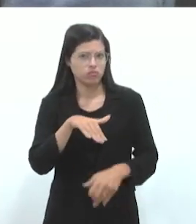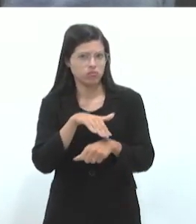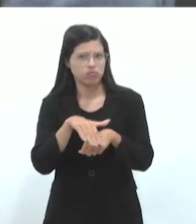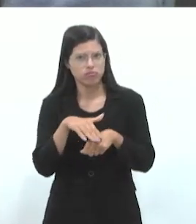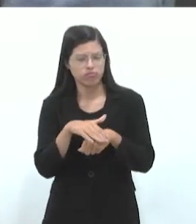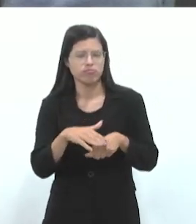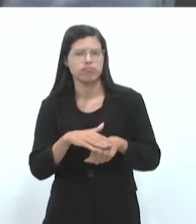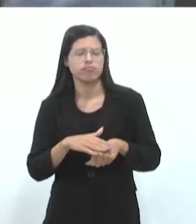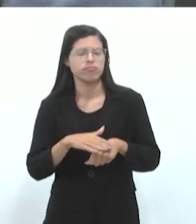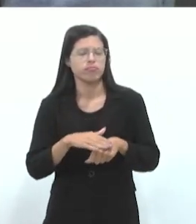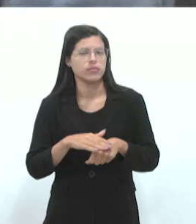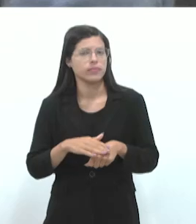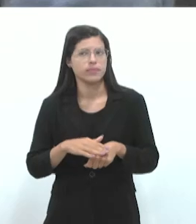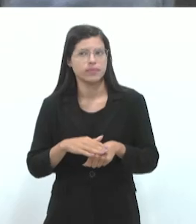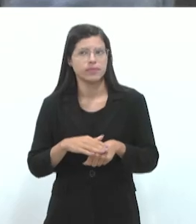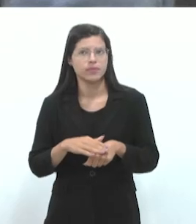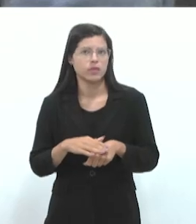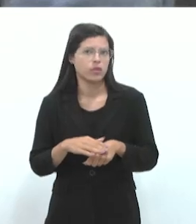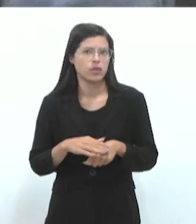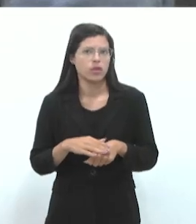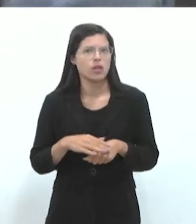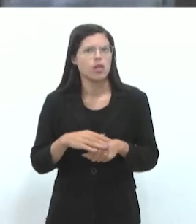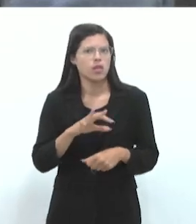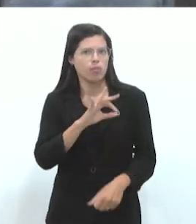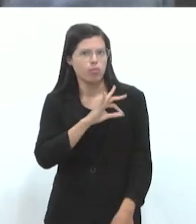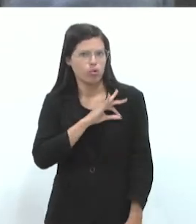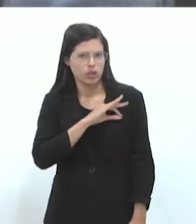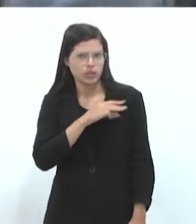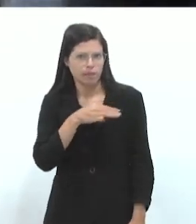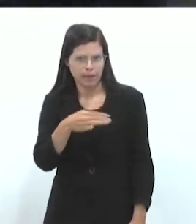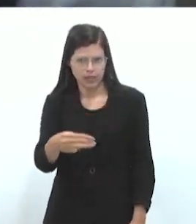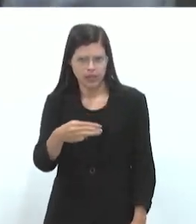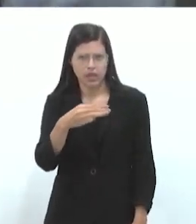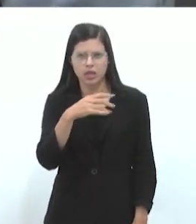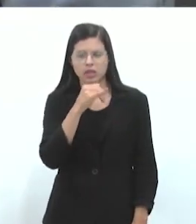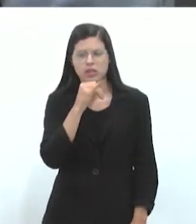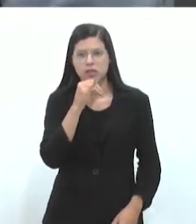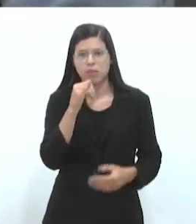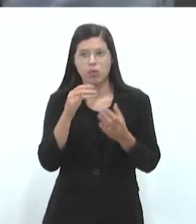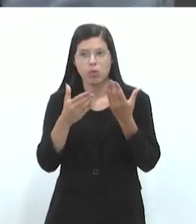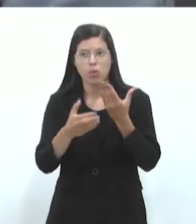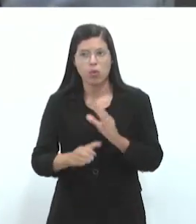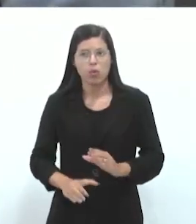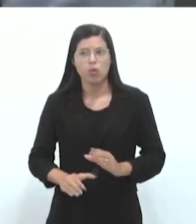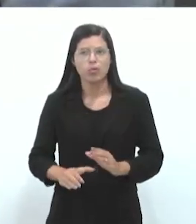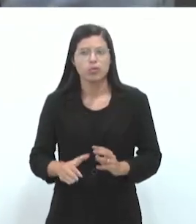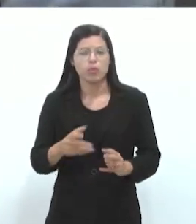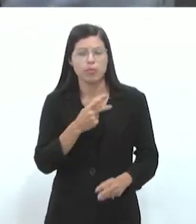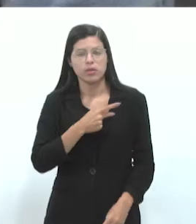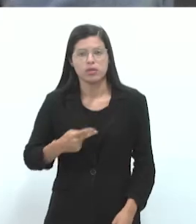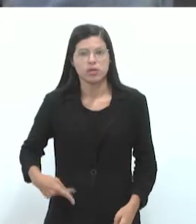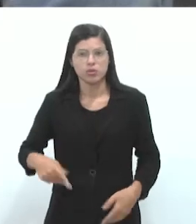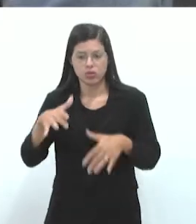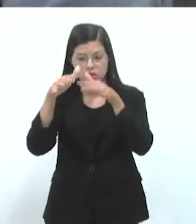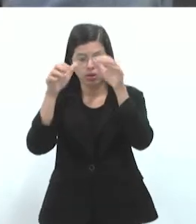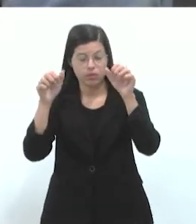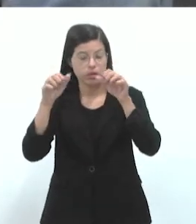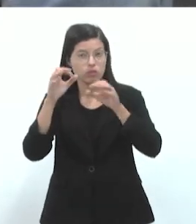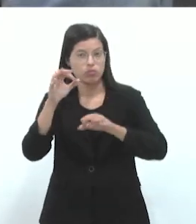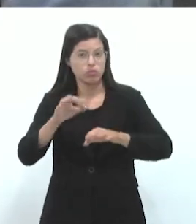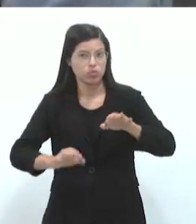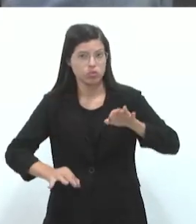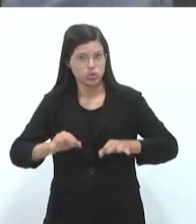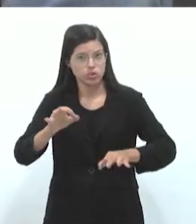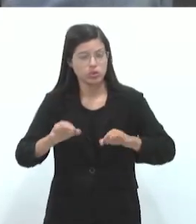serem tomados. Nesse da Polícia Militar, por exemplo, foi seu presidente do Tribunal de Justiça. Essa casa tem